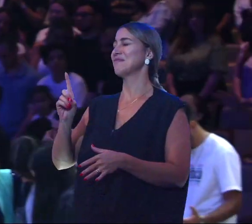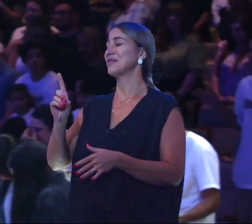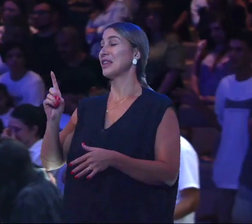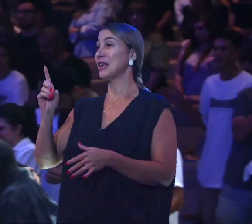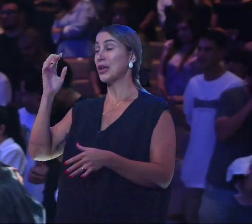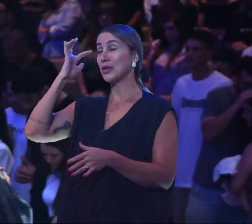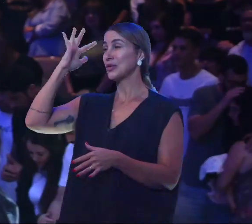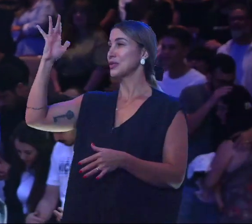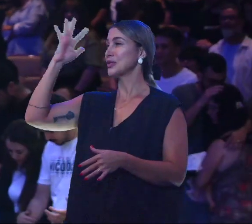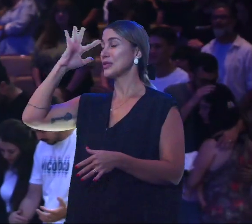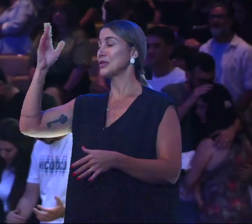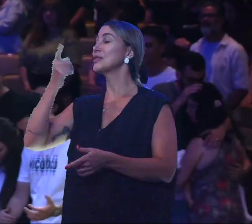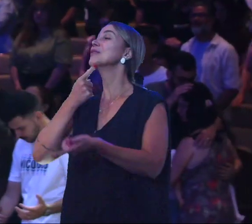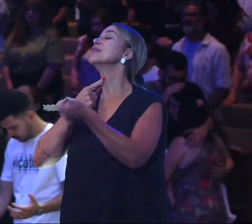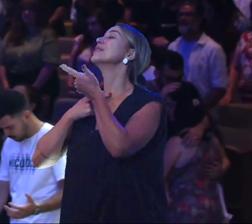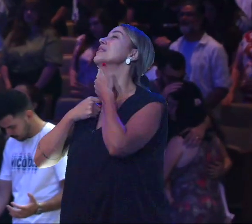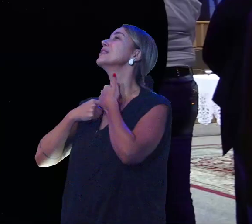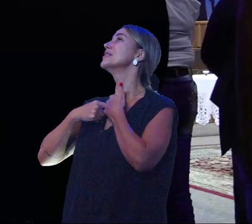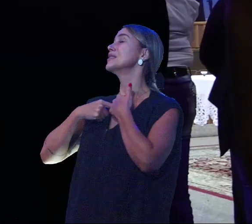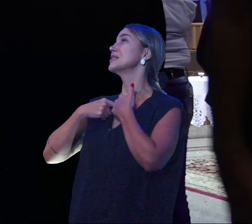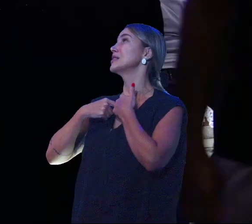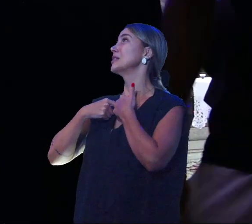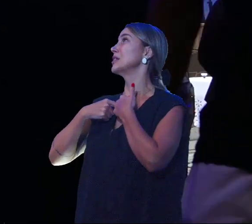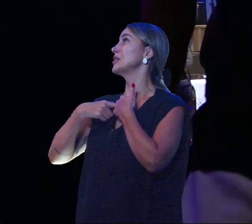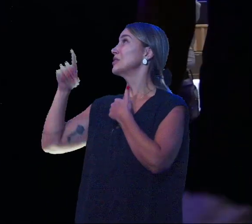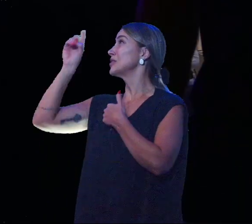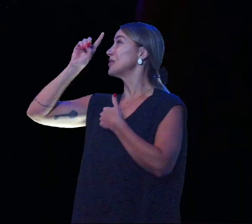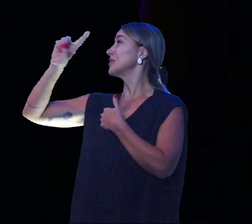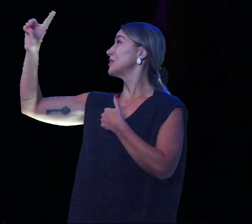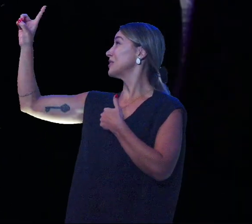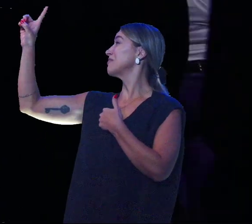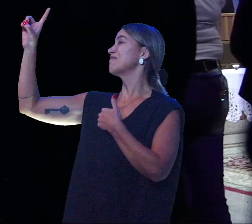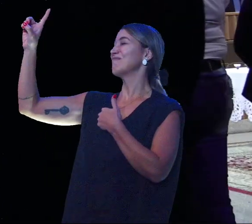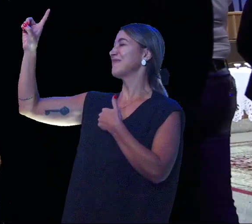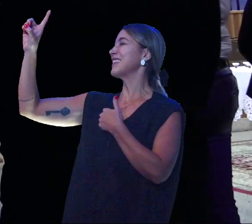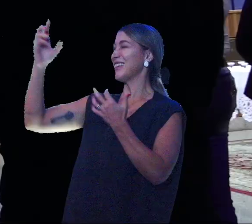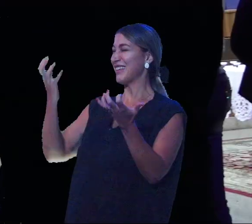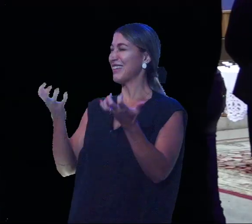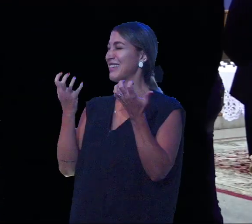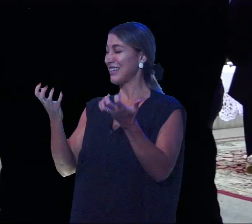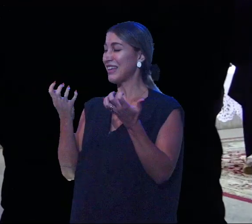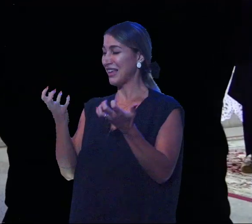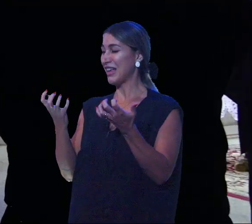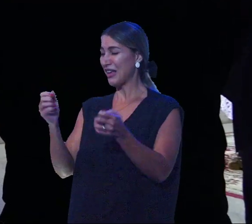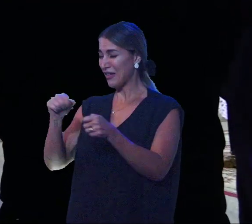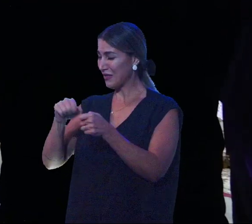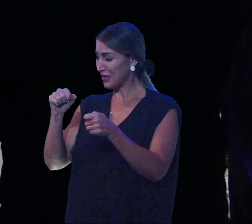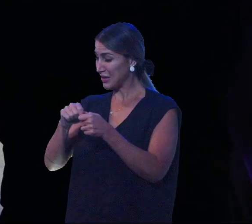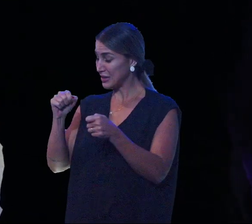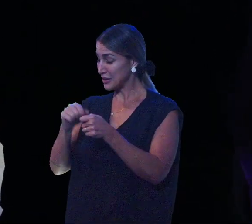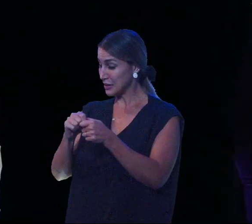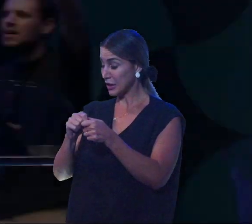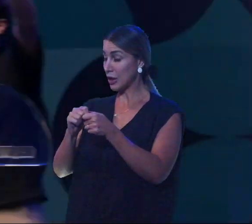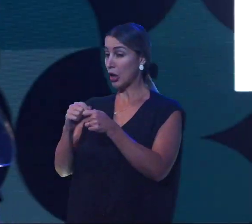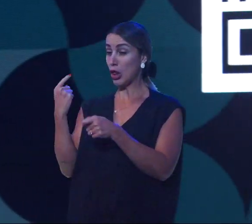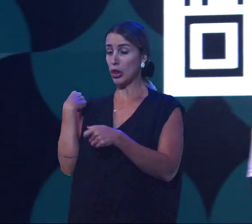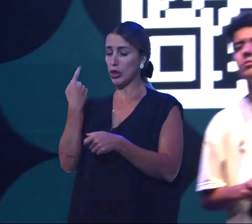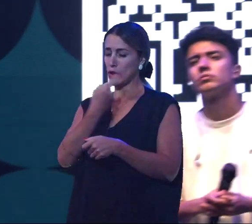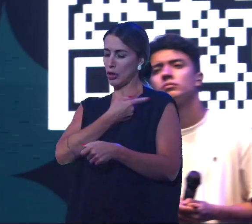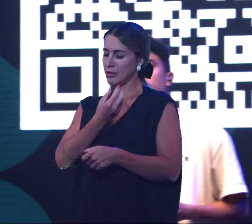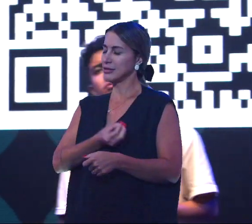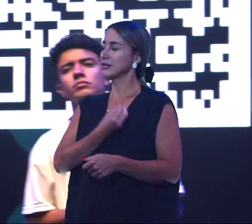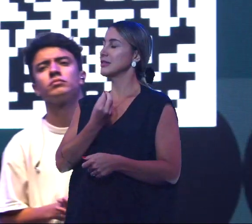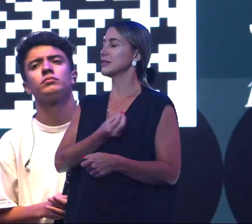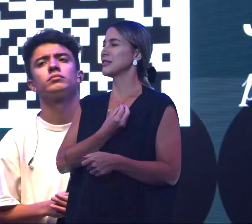corações, daquilo que o Senhor quer realizar através das nossas vidas, através de nós, Pai. Eu já posso ver, Deus, nos